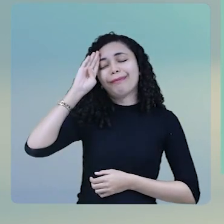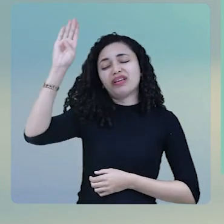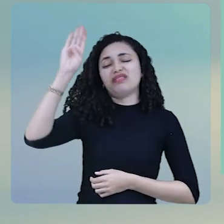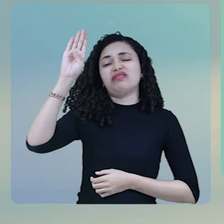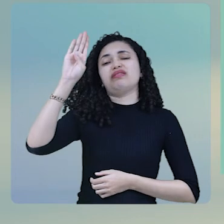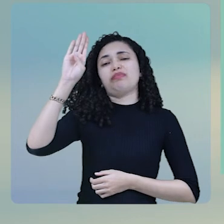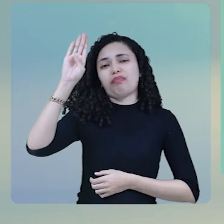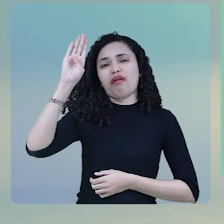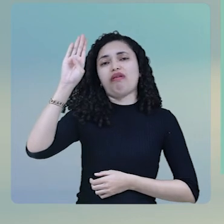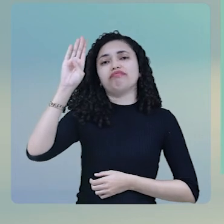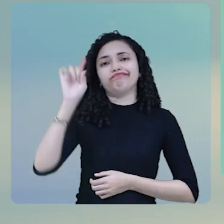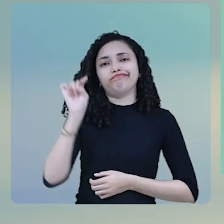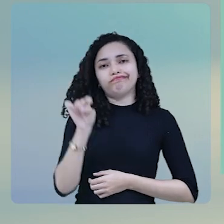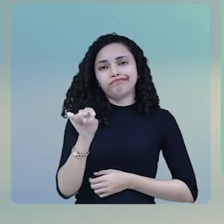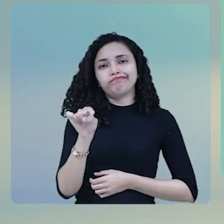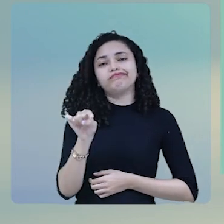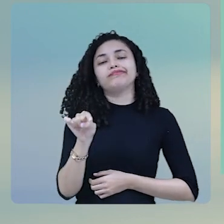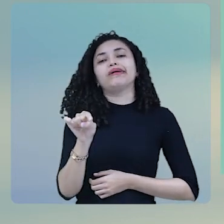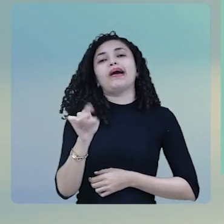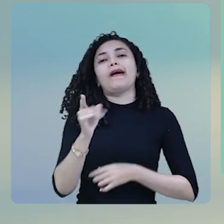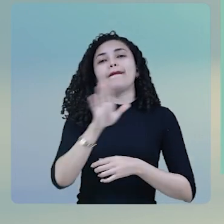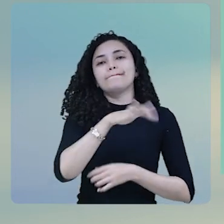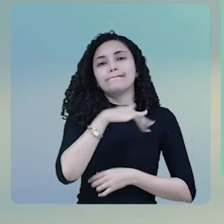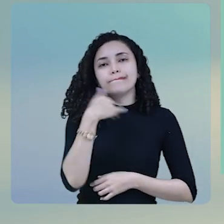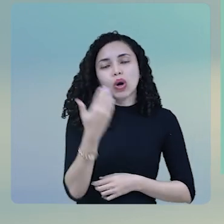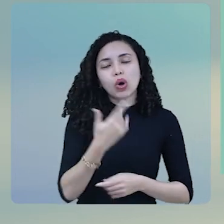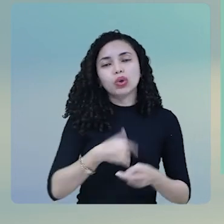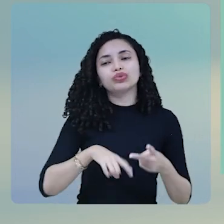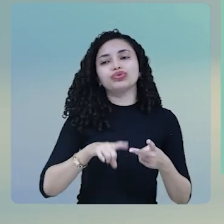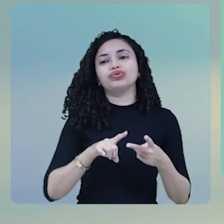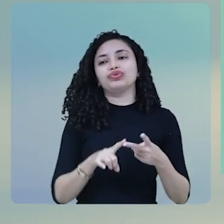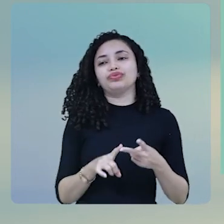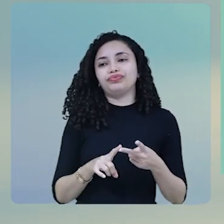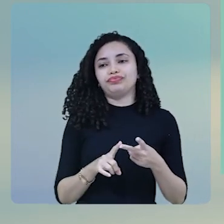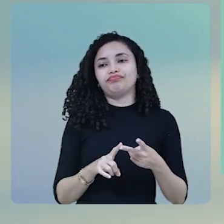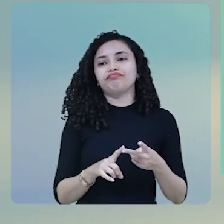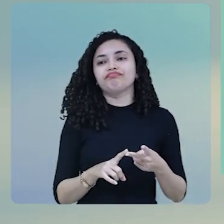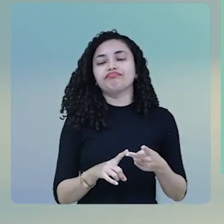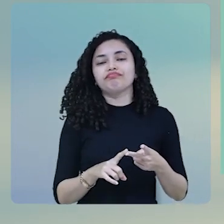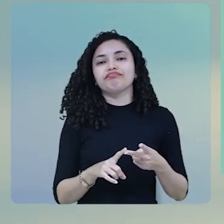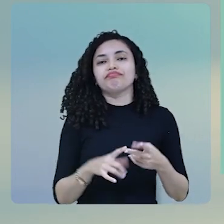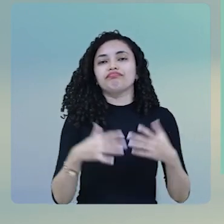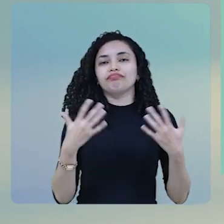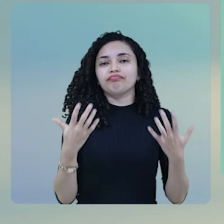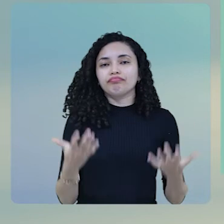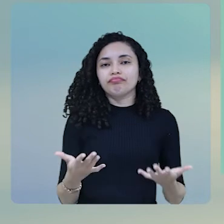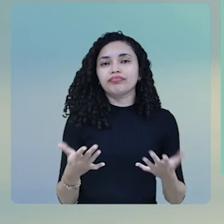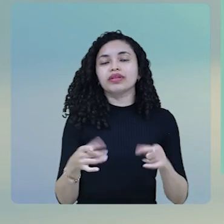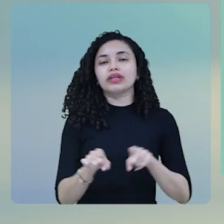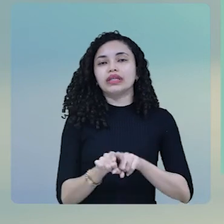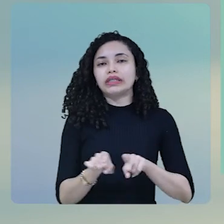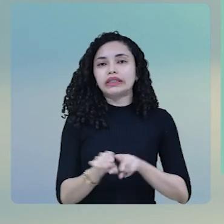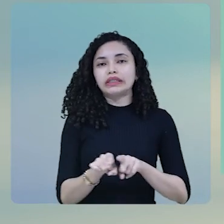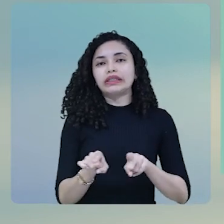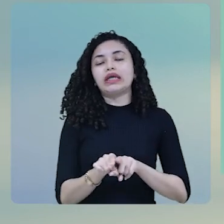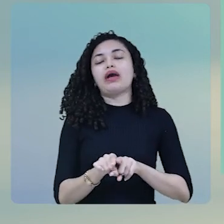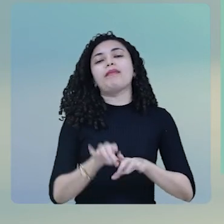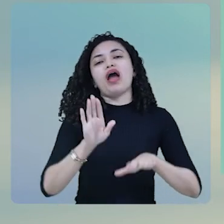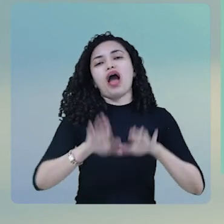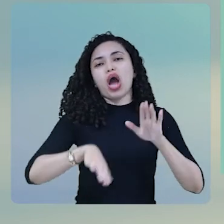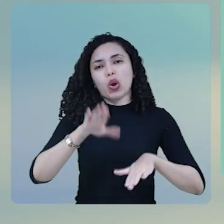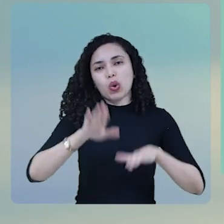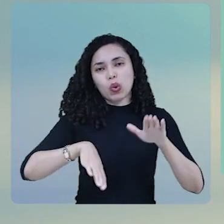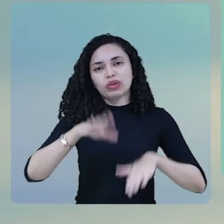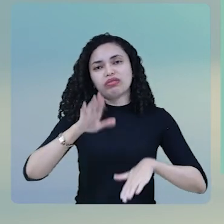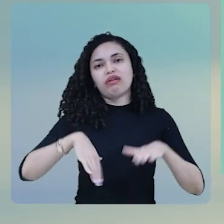transmissíveis são as principais causas de óbitos no mundo, gerando perda de qualidade de vida, alto grau de limitação